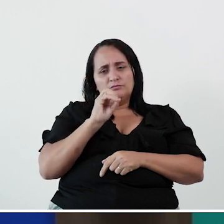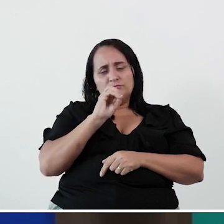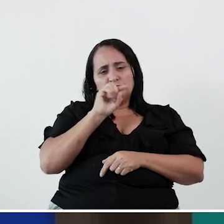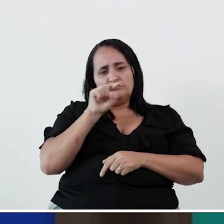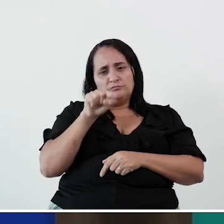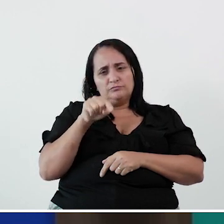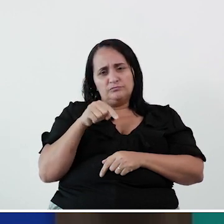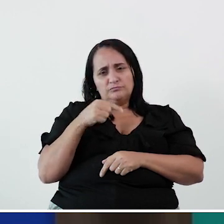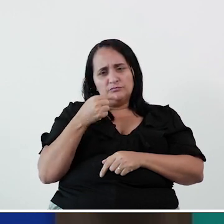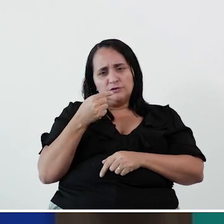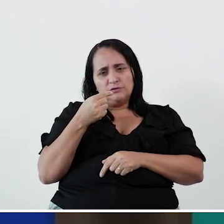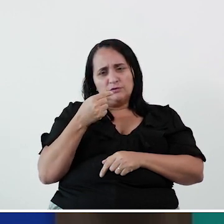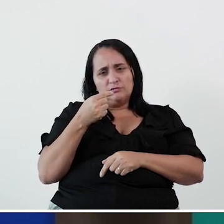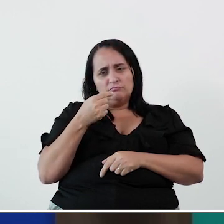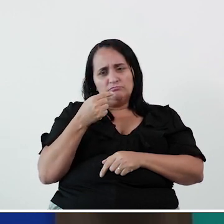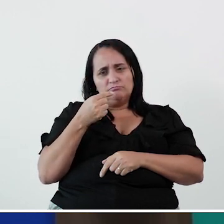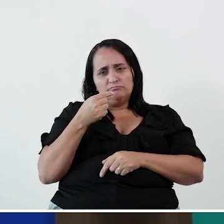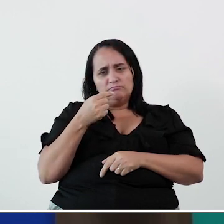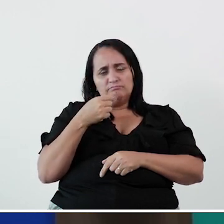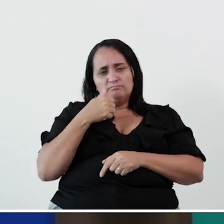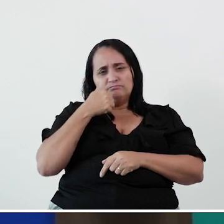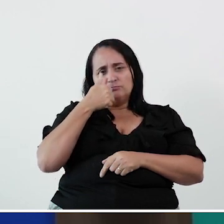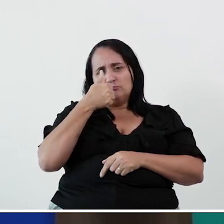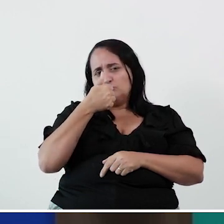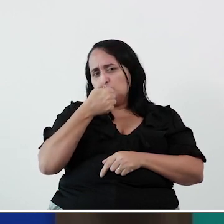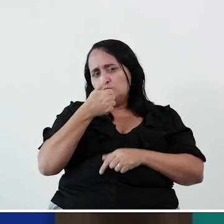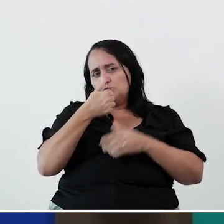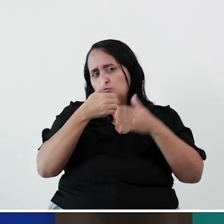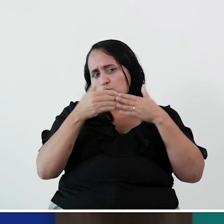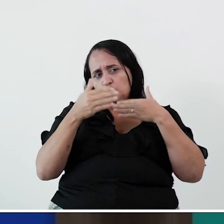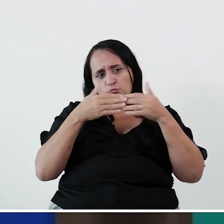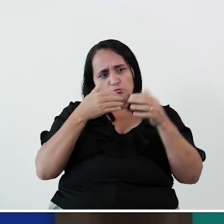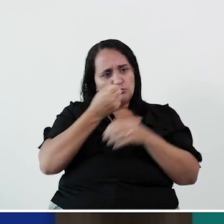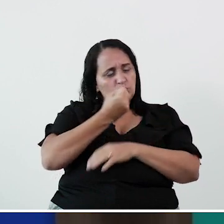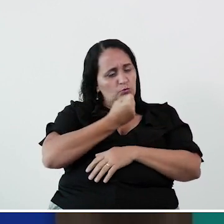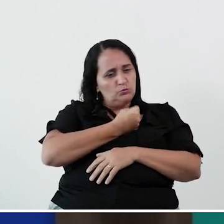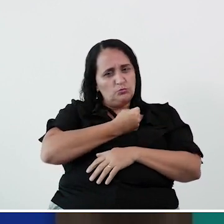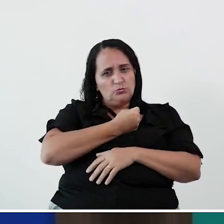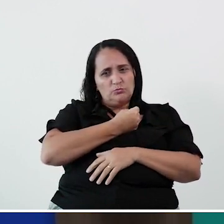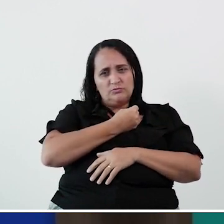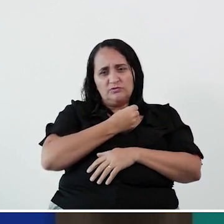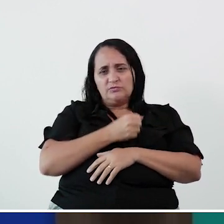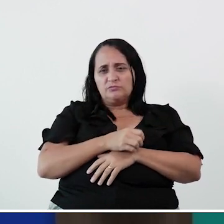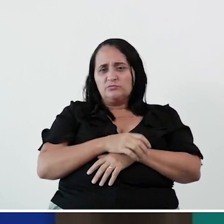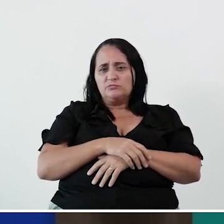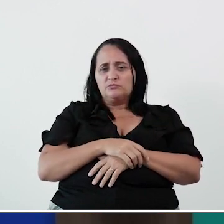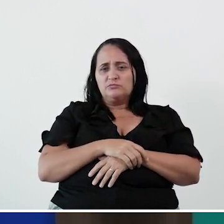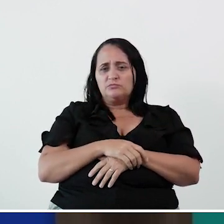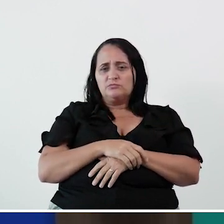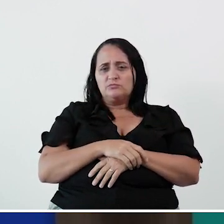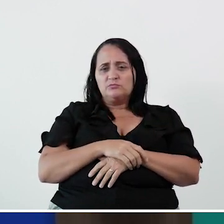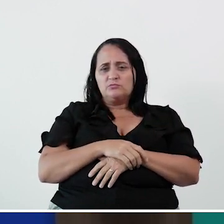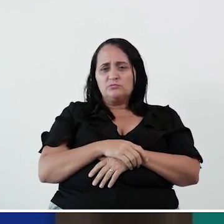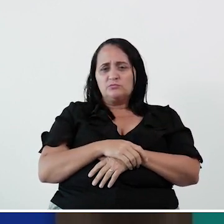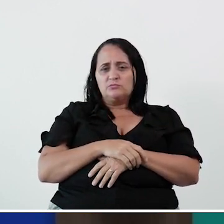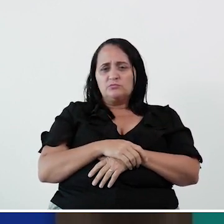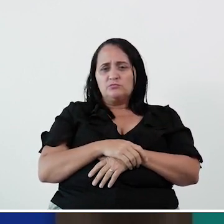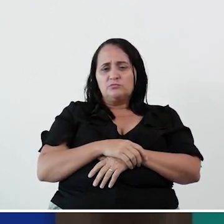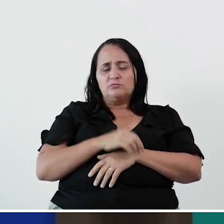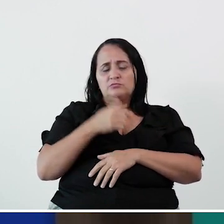vírgula, um número qualquer, que a gente chama de intruso, e mais o